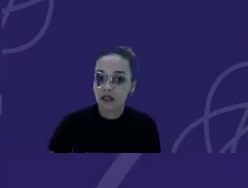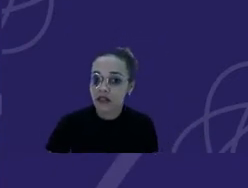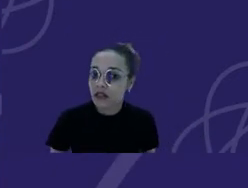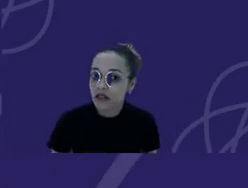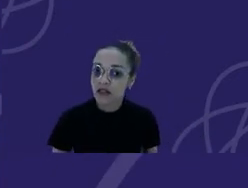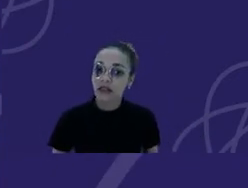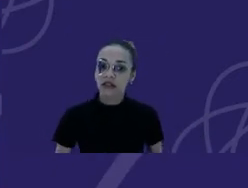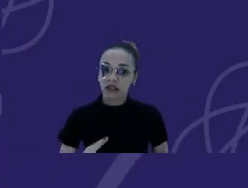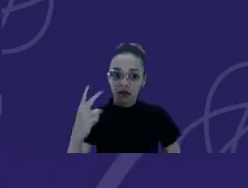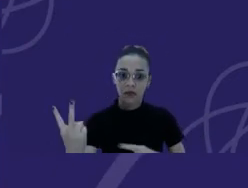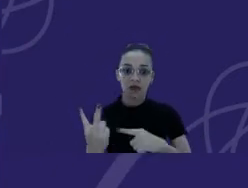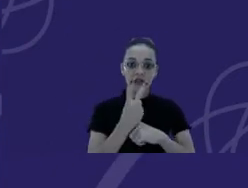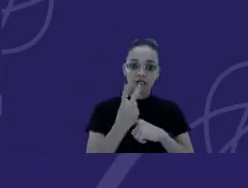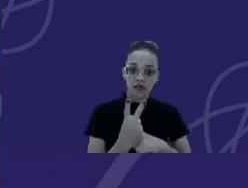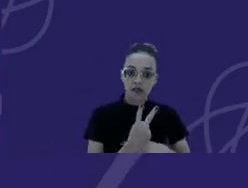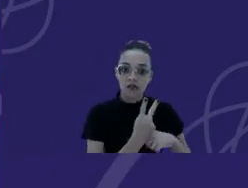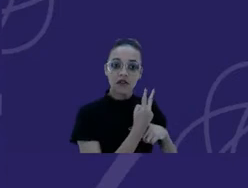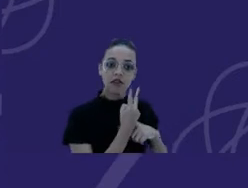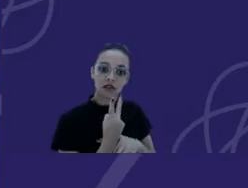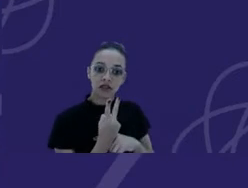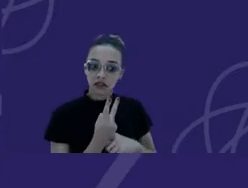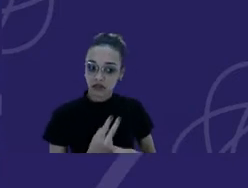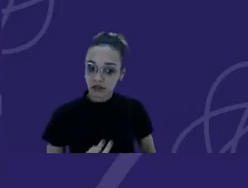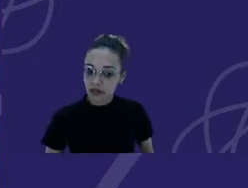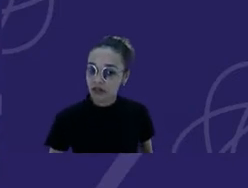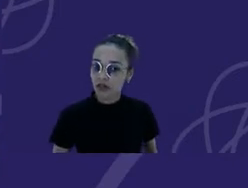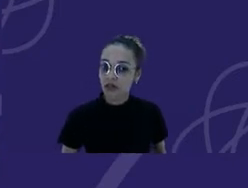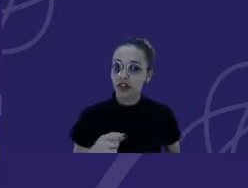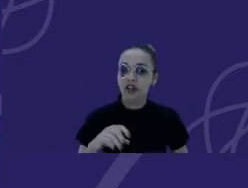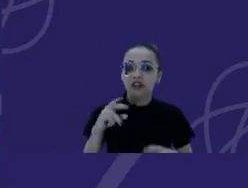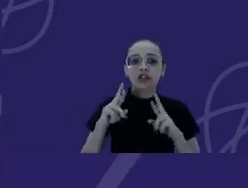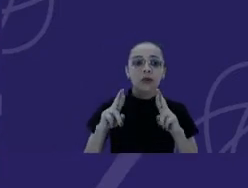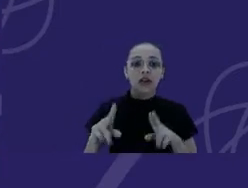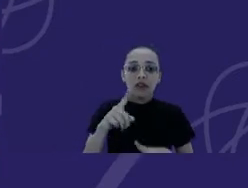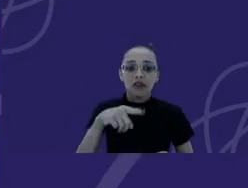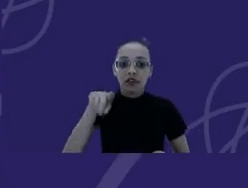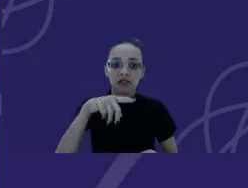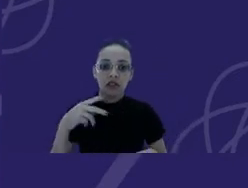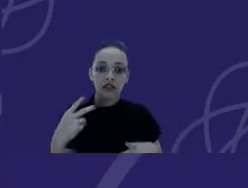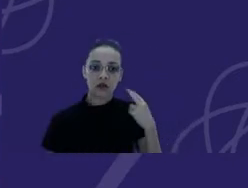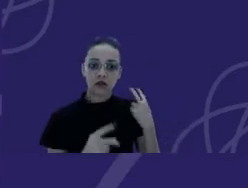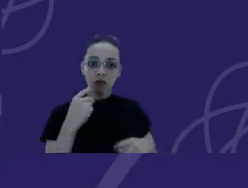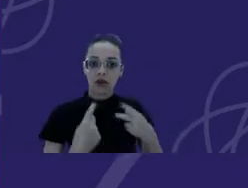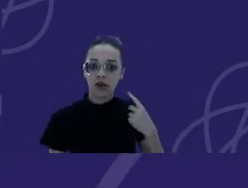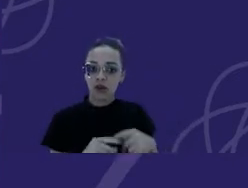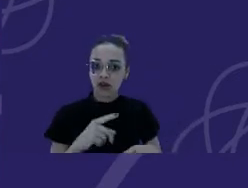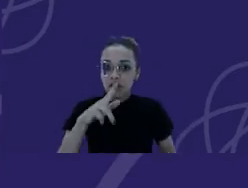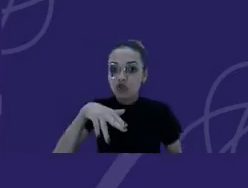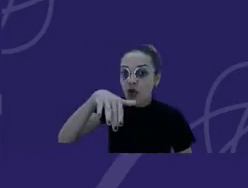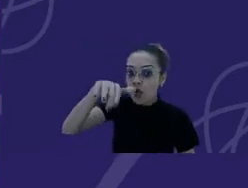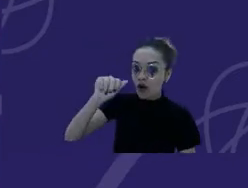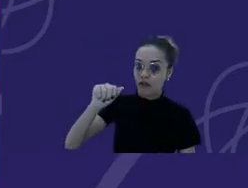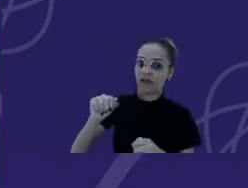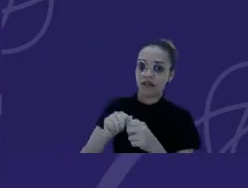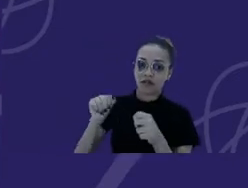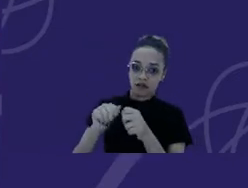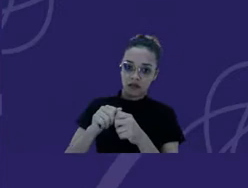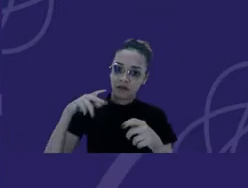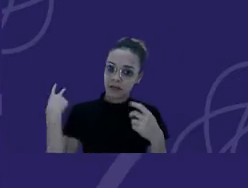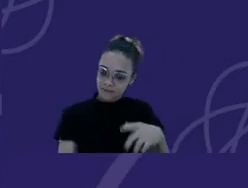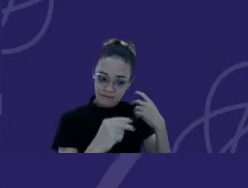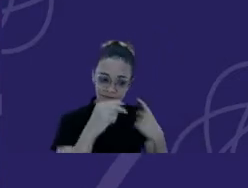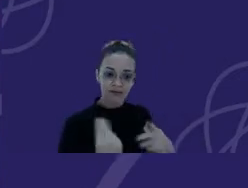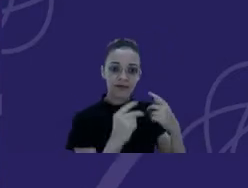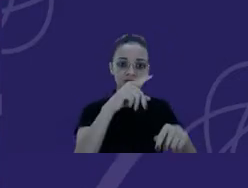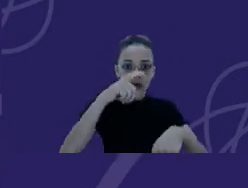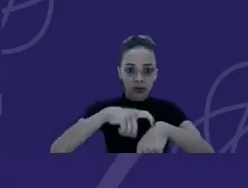teu feitiço. Tomara que tu apanhes pra nunca mais fazer isso. Tirar amores